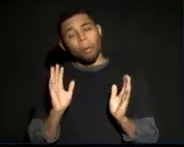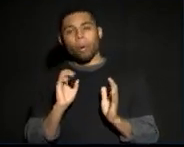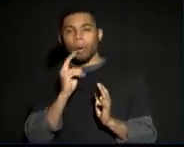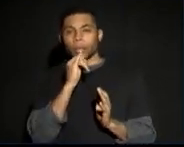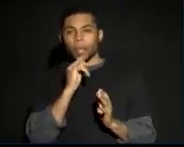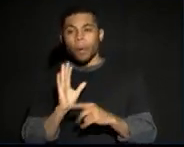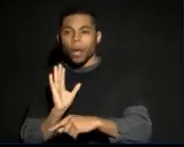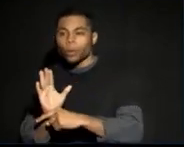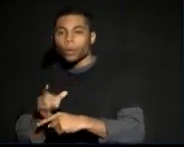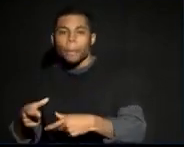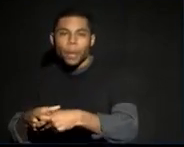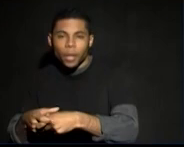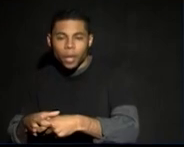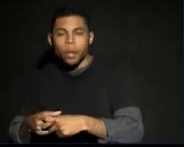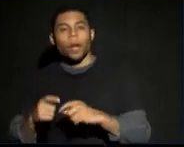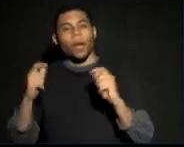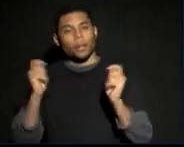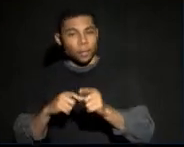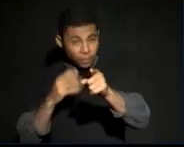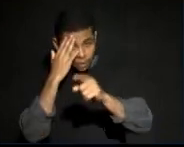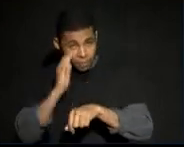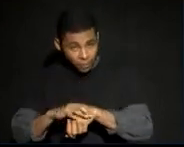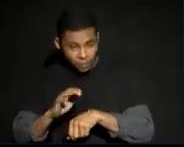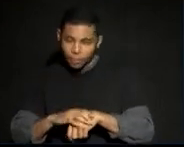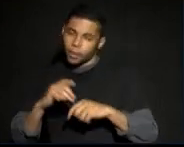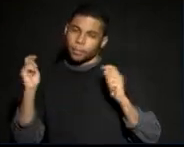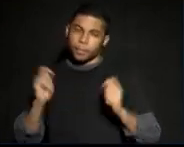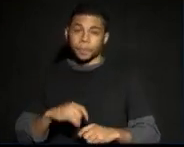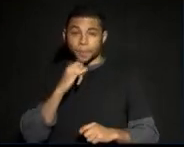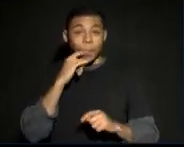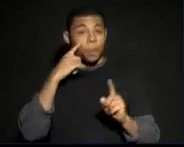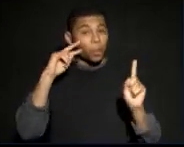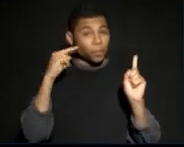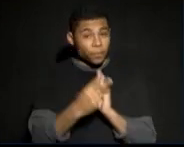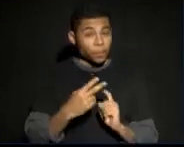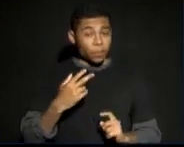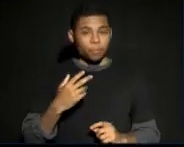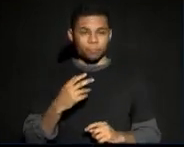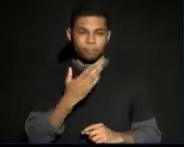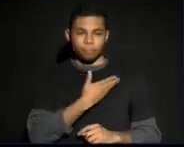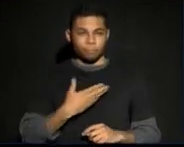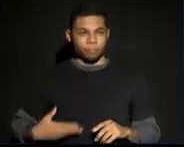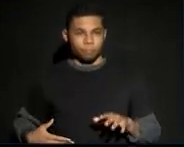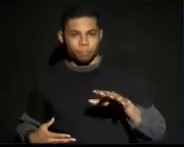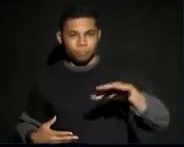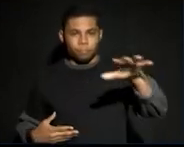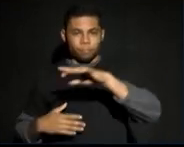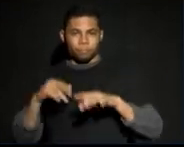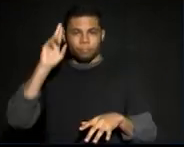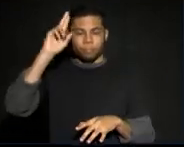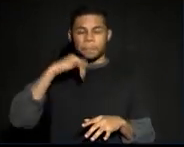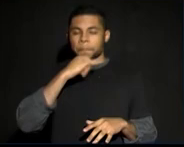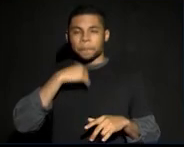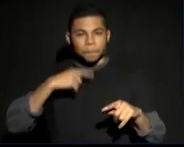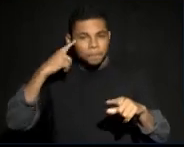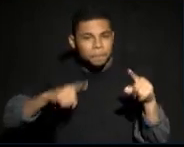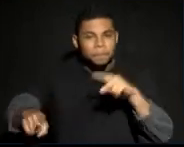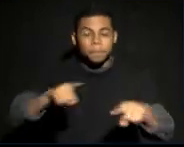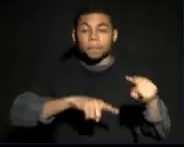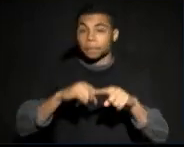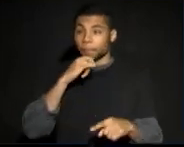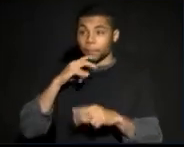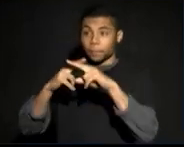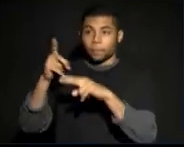ajuda o pequeno e faz o que você sabe fazer então assim do ponto de vista de governança E aí a gente também lá na